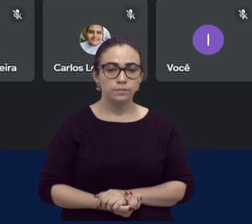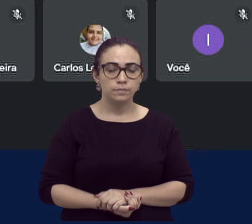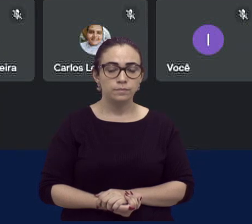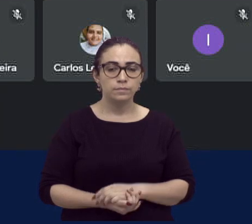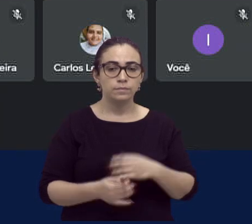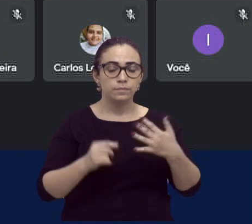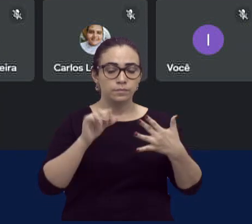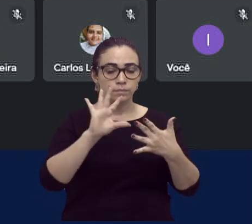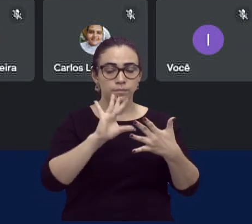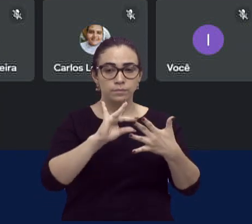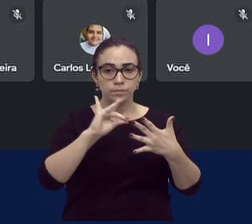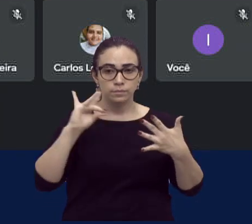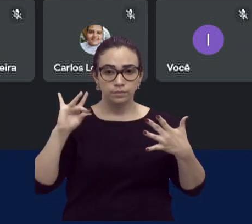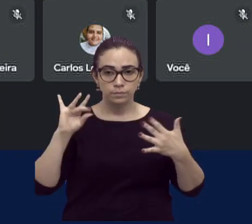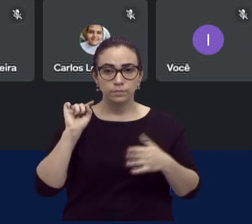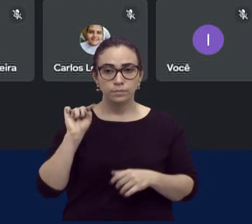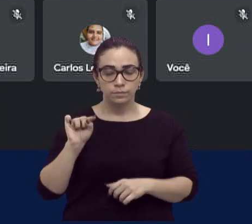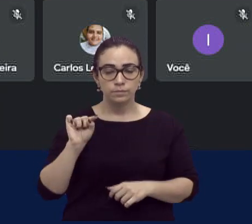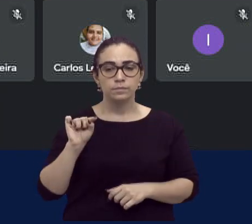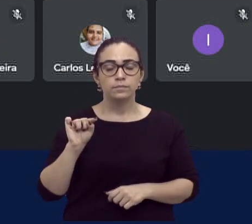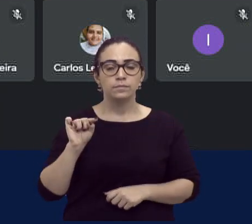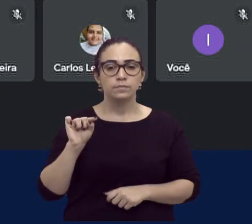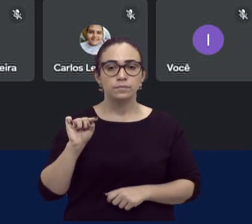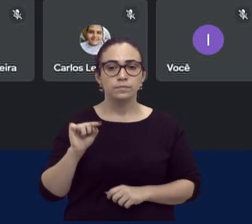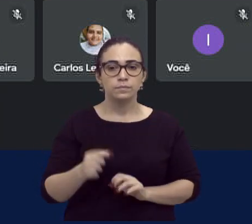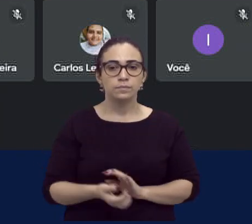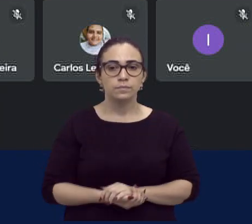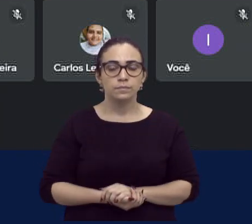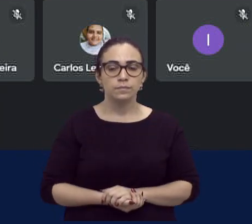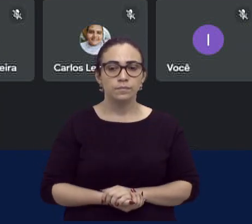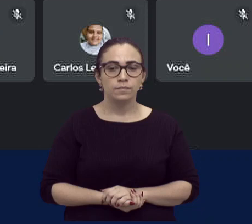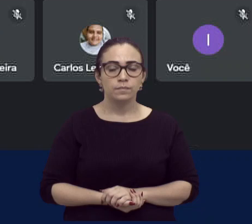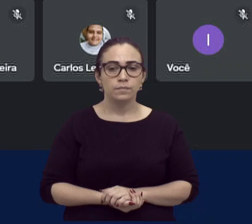Um parâmetro do qual a gente